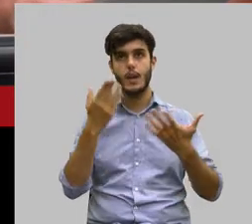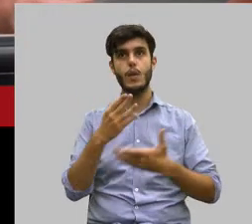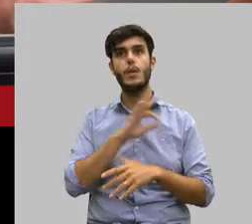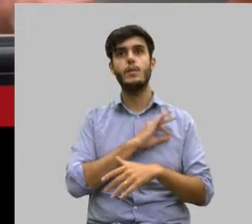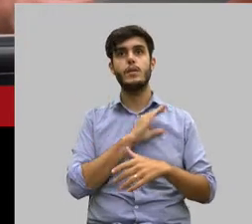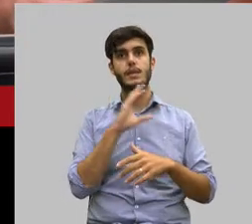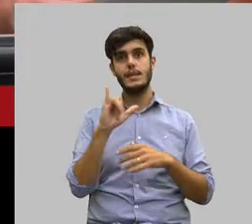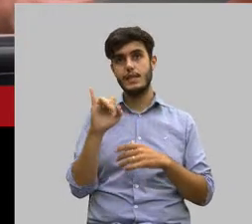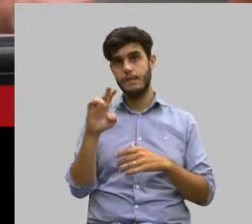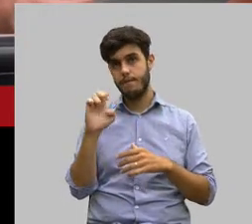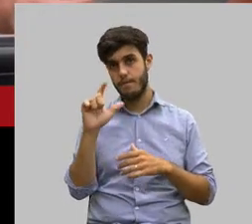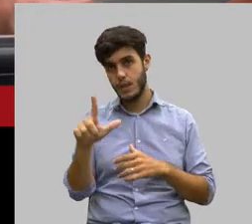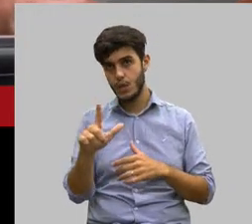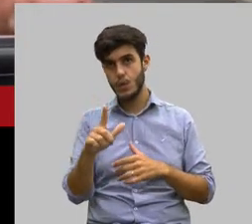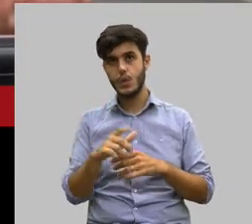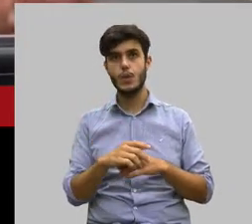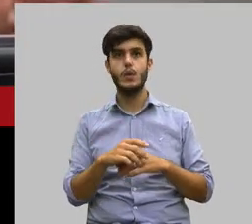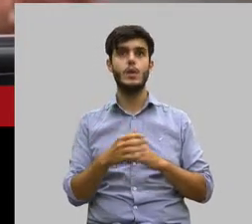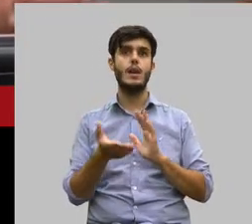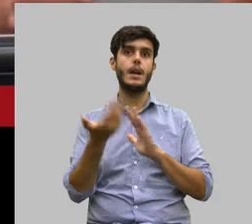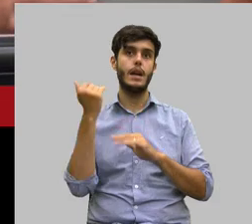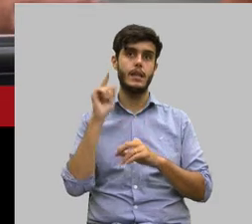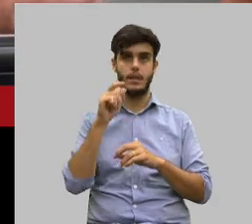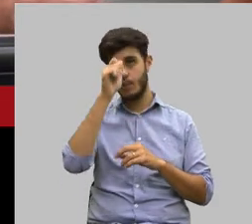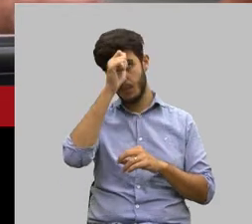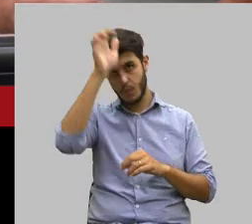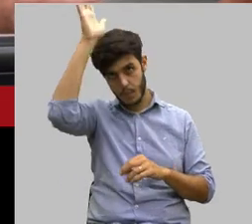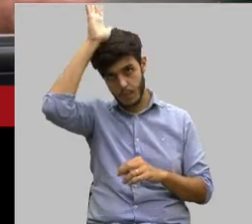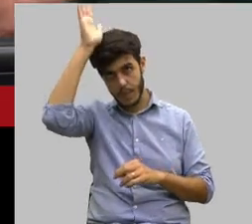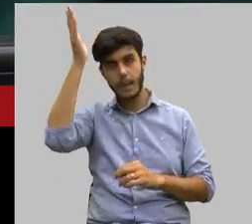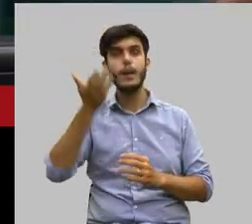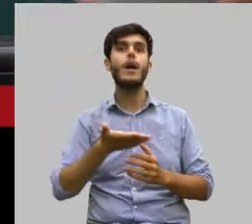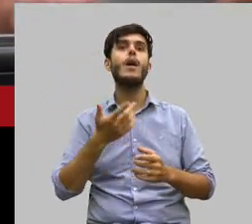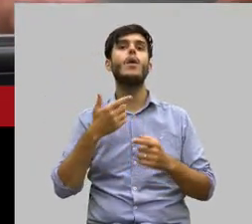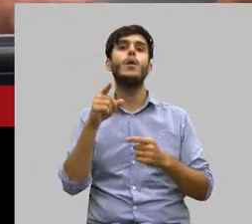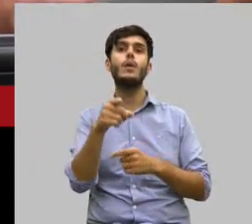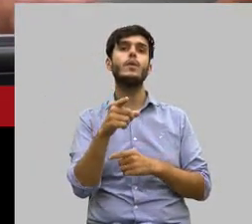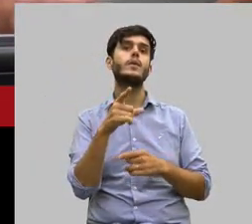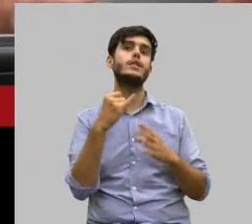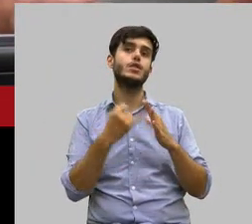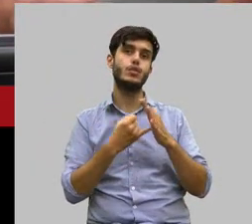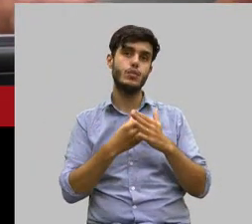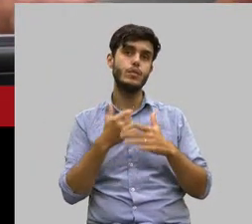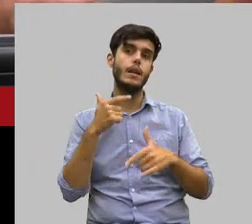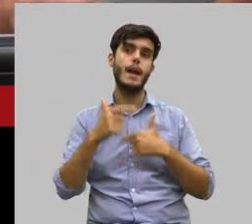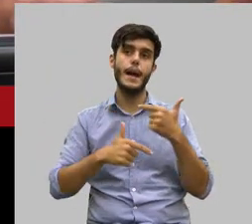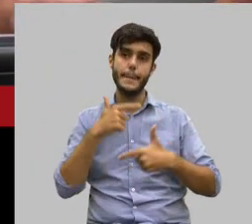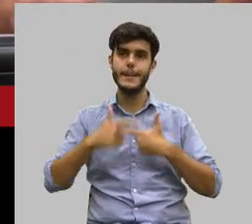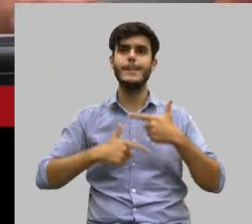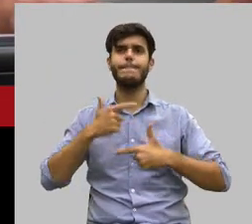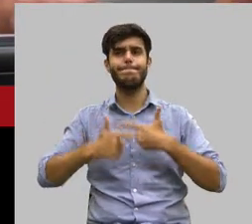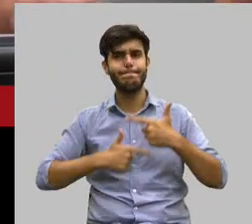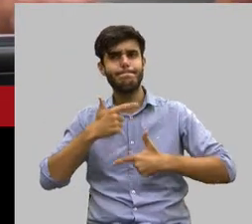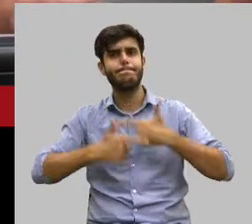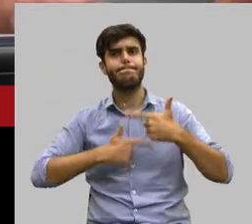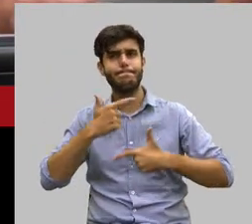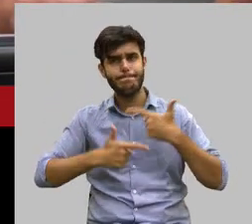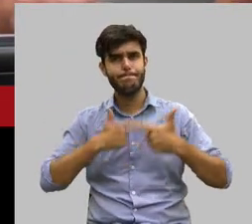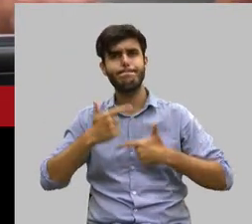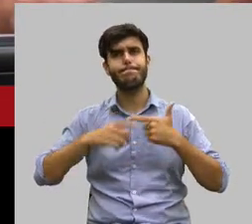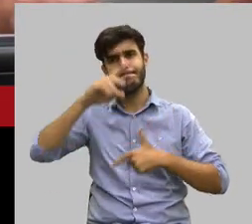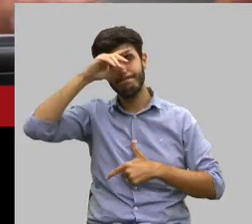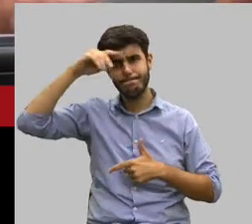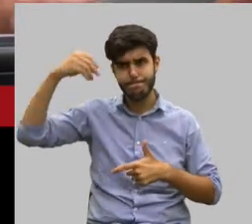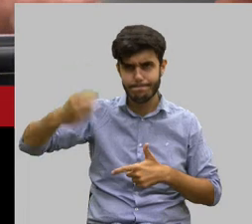Civil né mais cedo foi o corpo de bombeiros e a polícia militar por mais que as instituições trabalhem trabalhem trabalhem suem